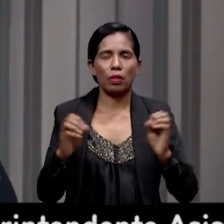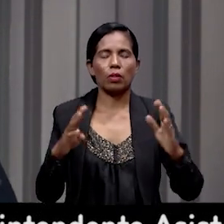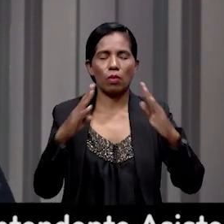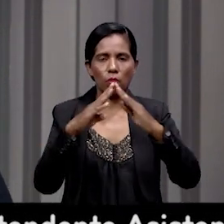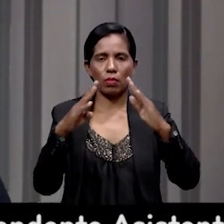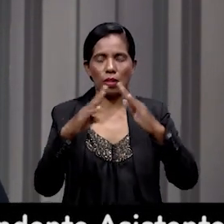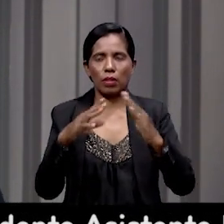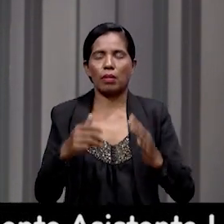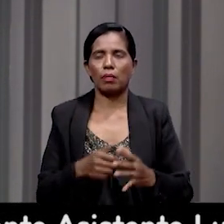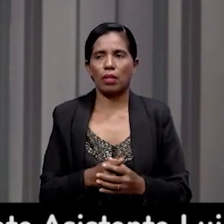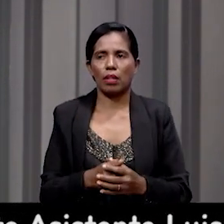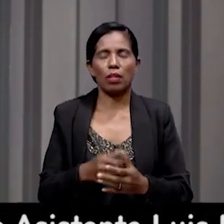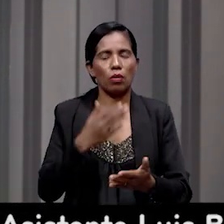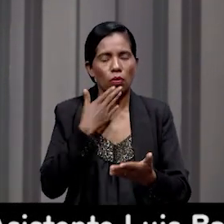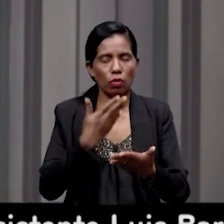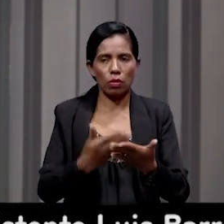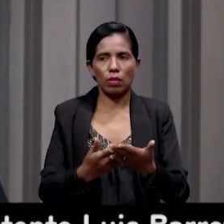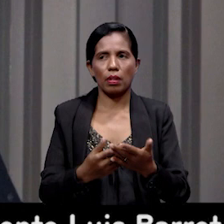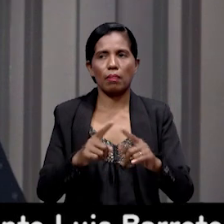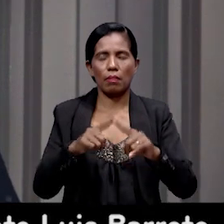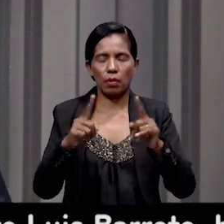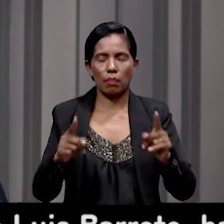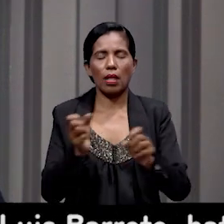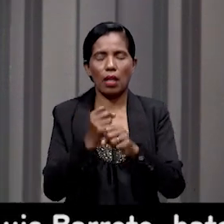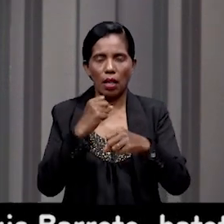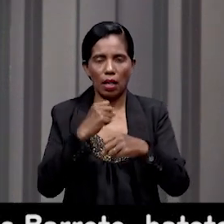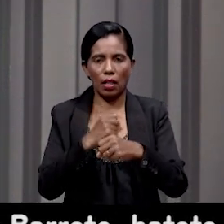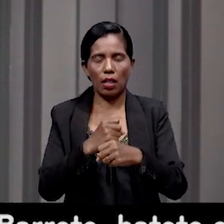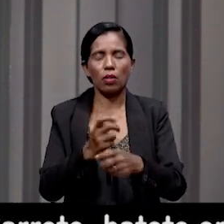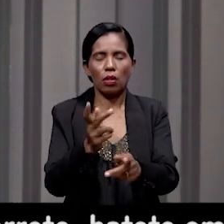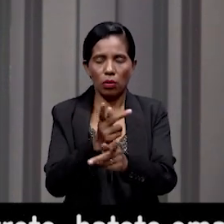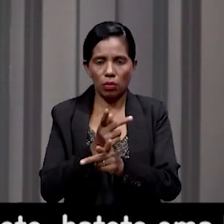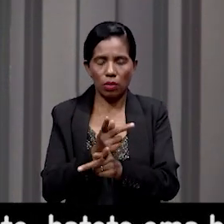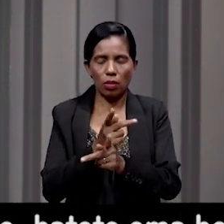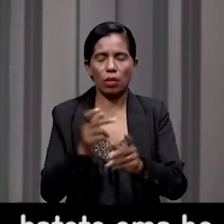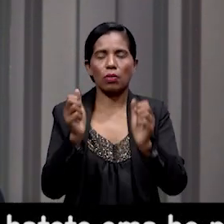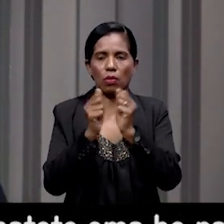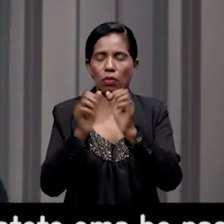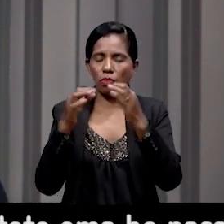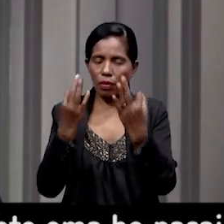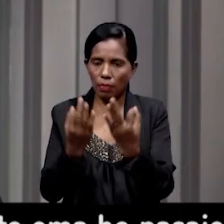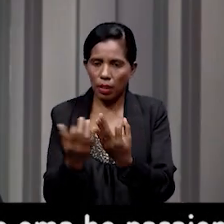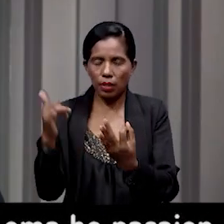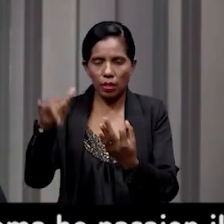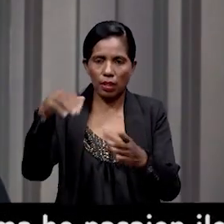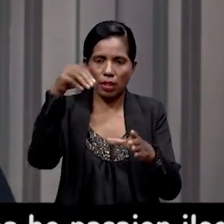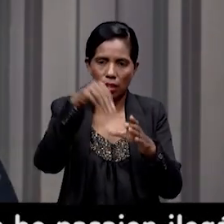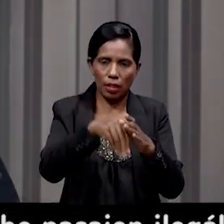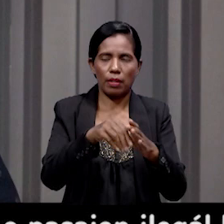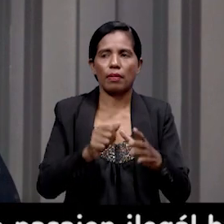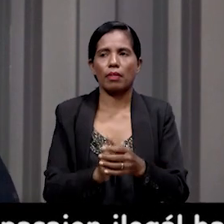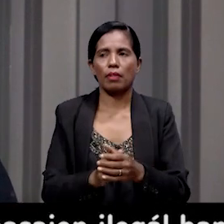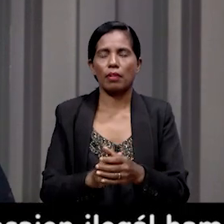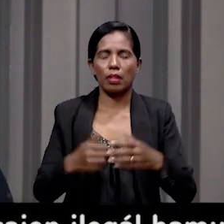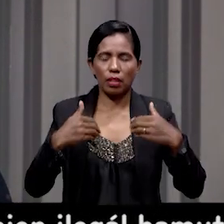ma dia kliu, ma be ne halo mahon ida para ne siguro ko familia sira yalar. Ne